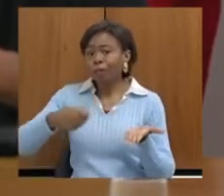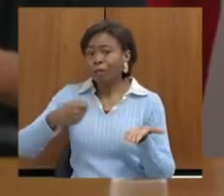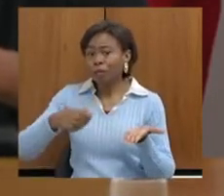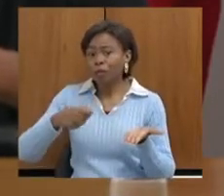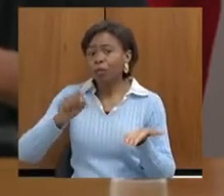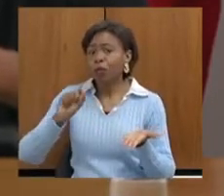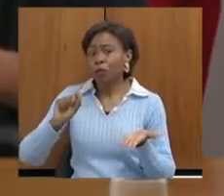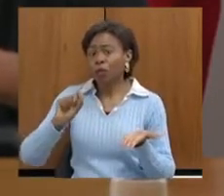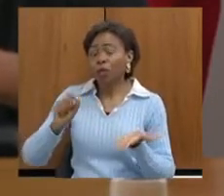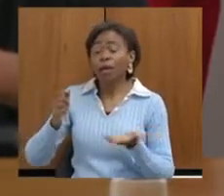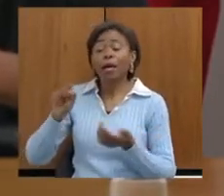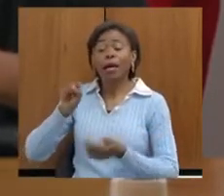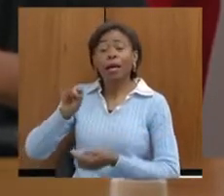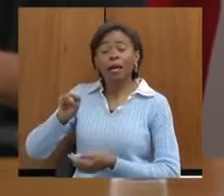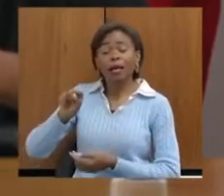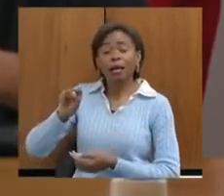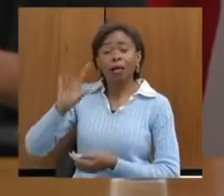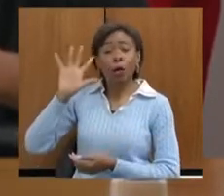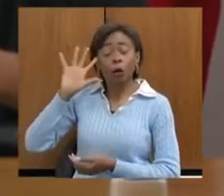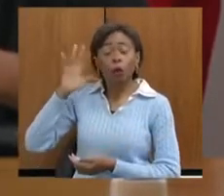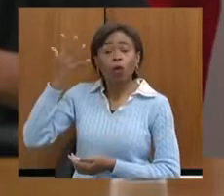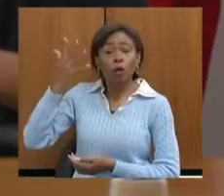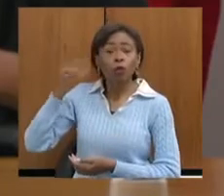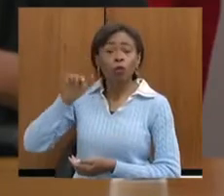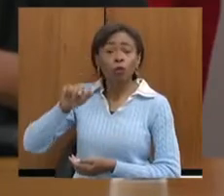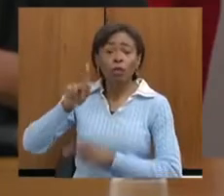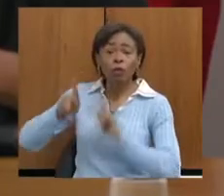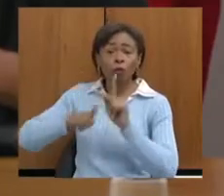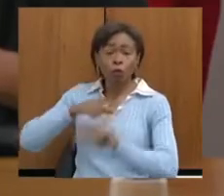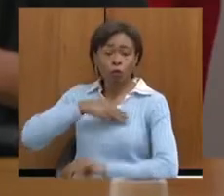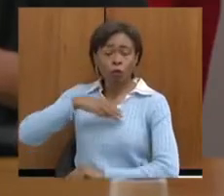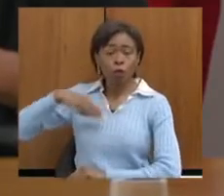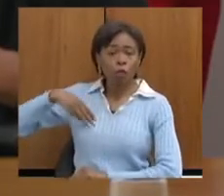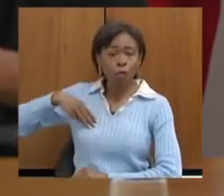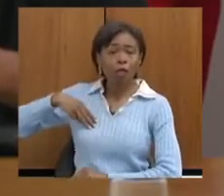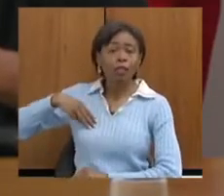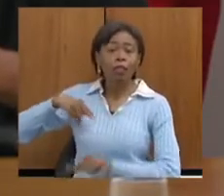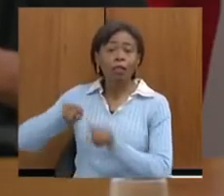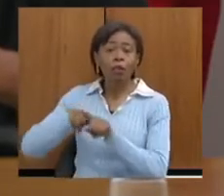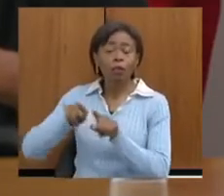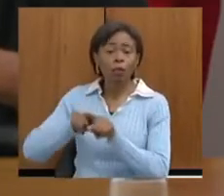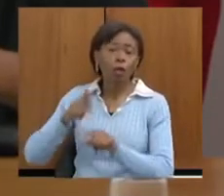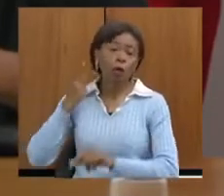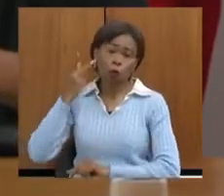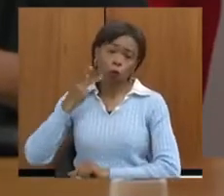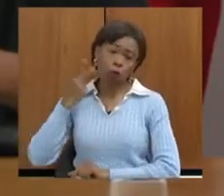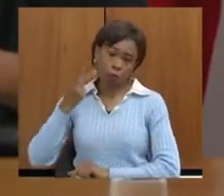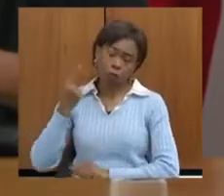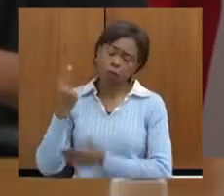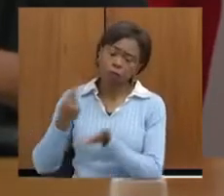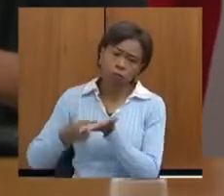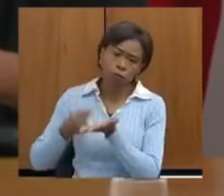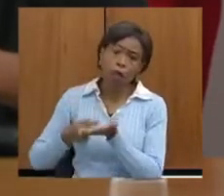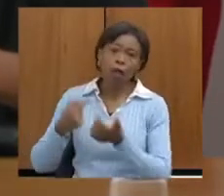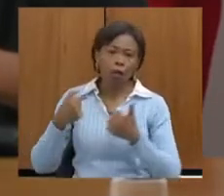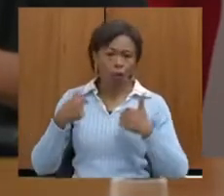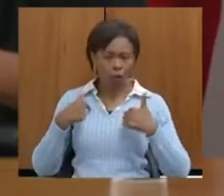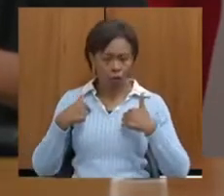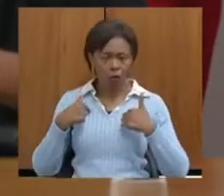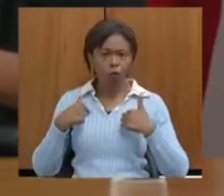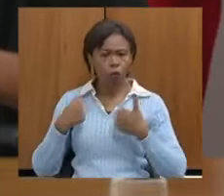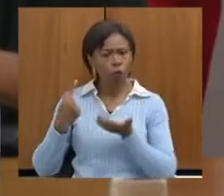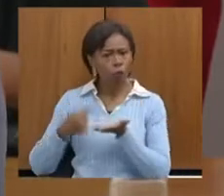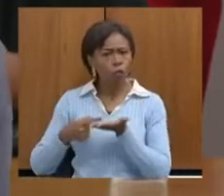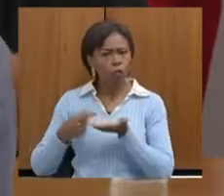discutido aos atingidos e o próprio Parlamento eu procurei atua como coordenador da comissão ser convidado para